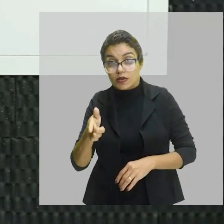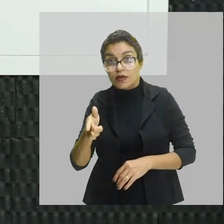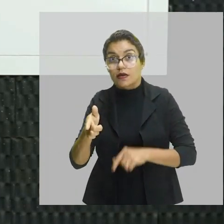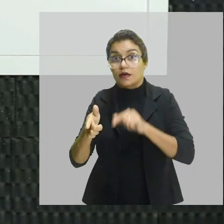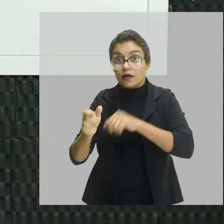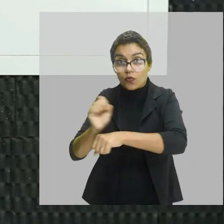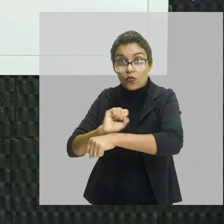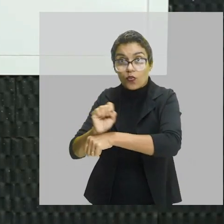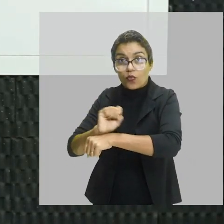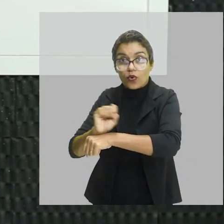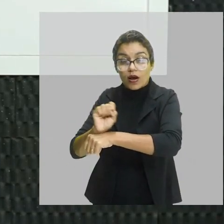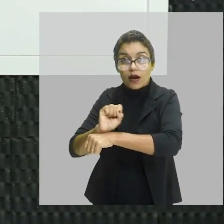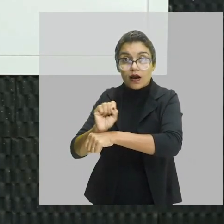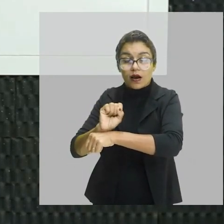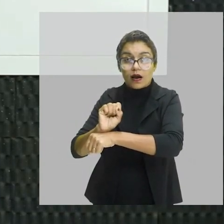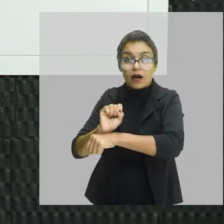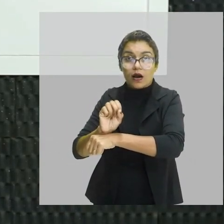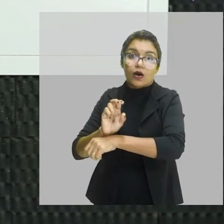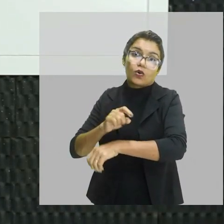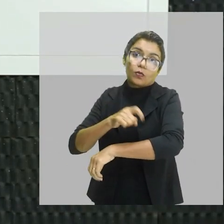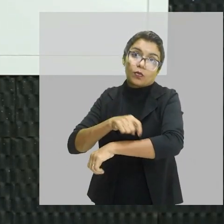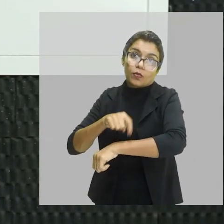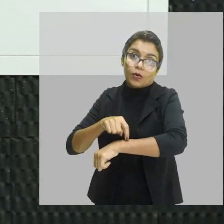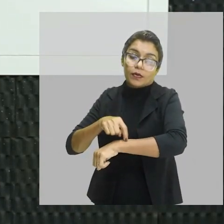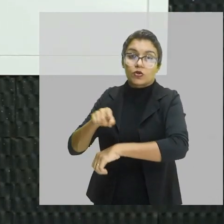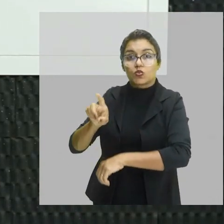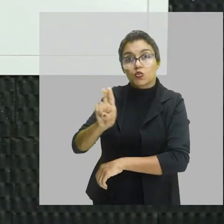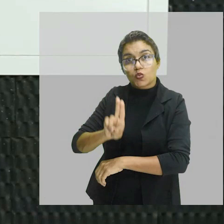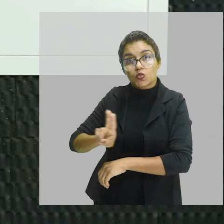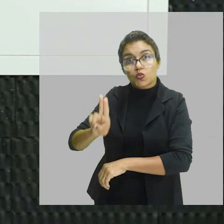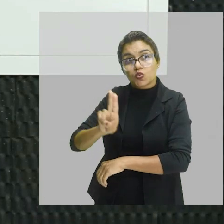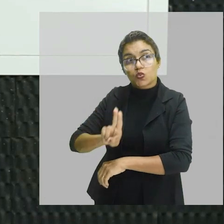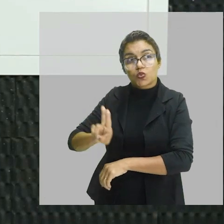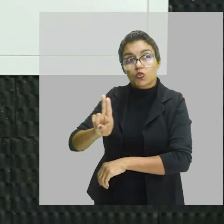mesmo automóvel quando ele está com